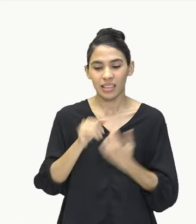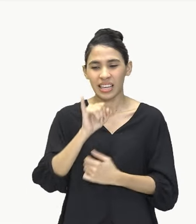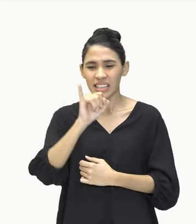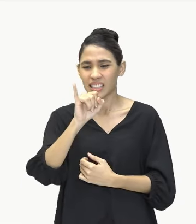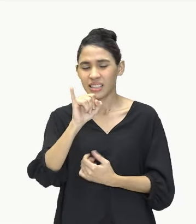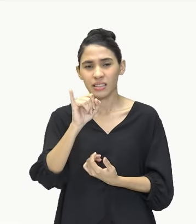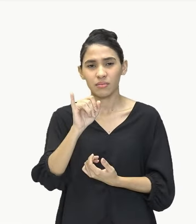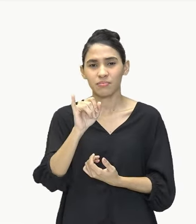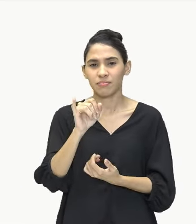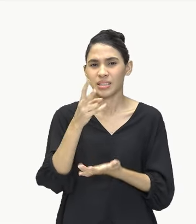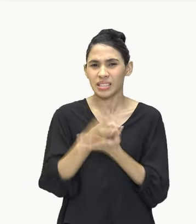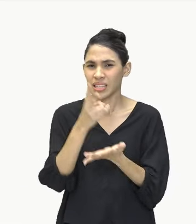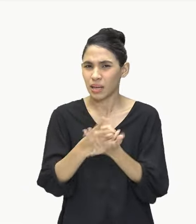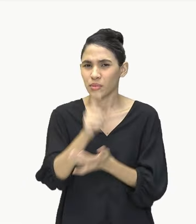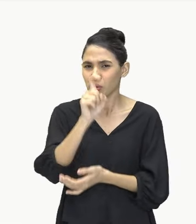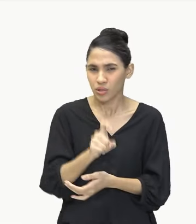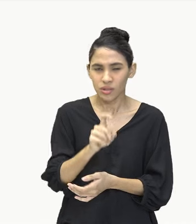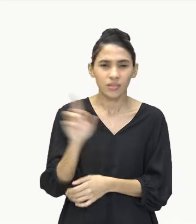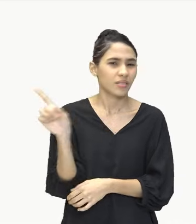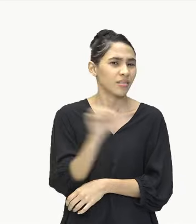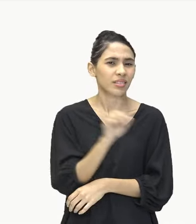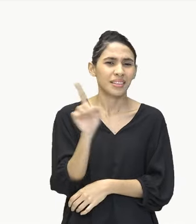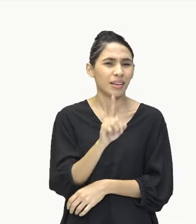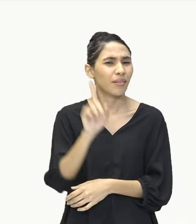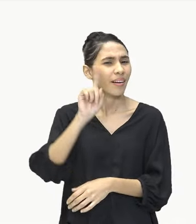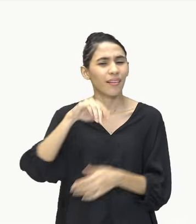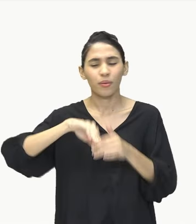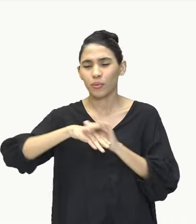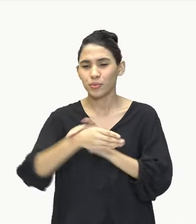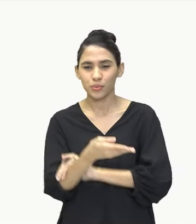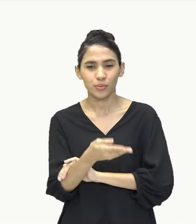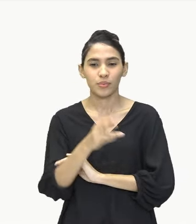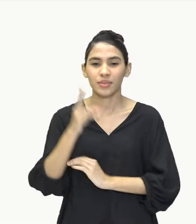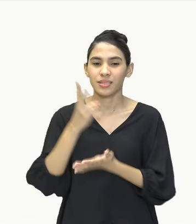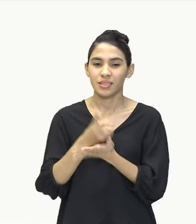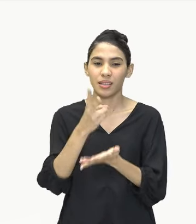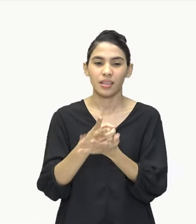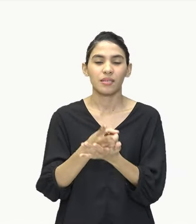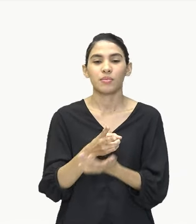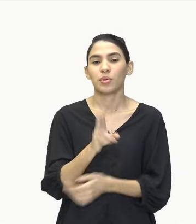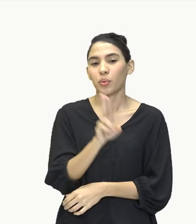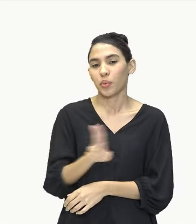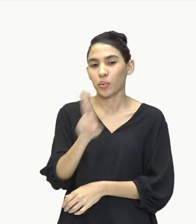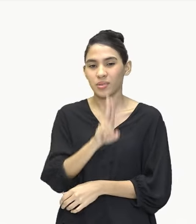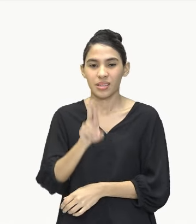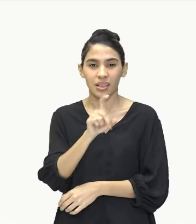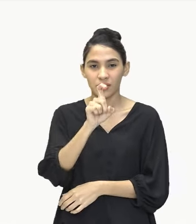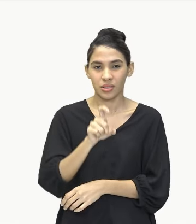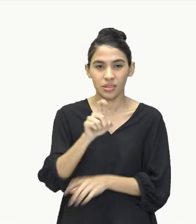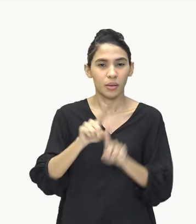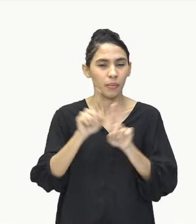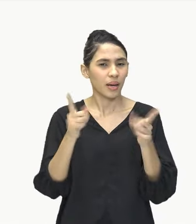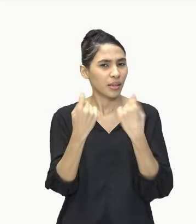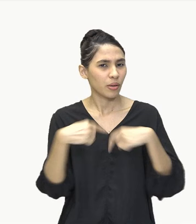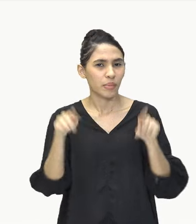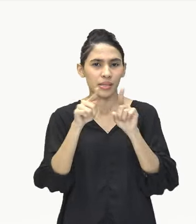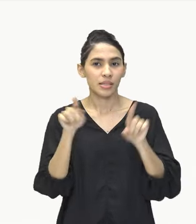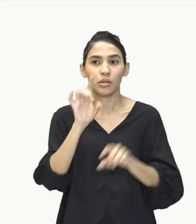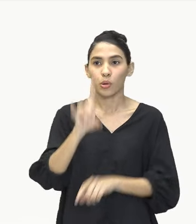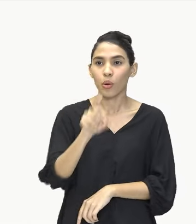o X. É um costume matemático se usar sempre, mas não necessariamente tenha que ser só